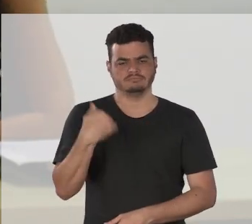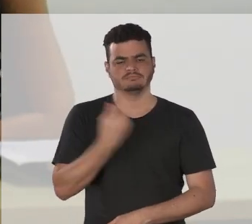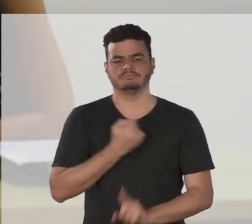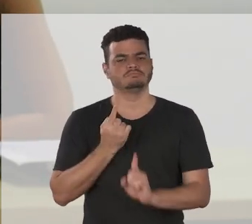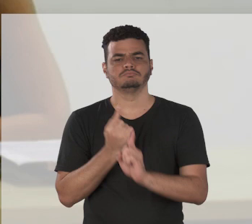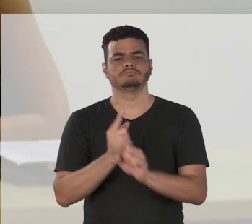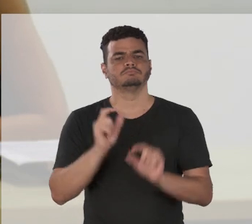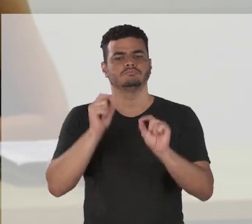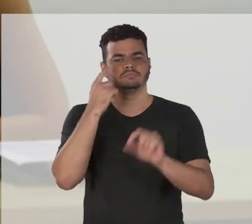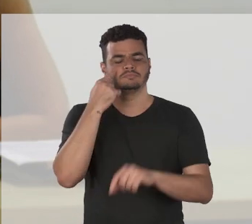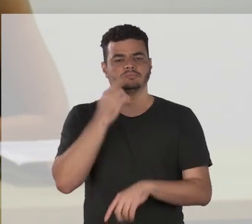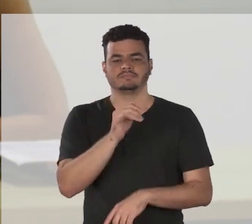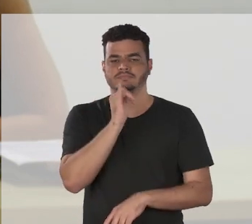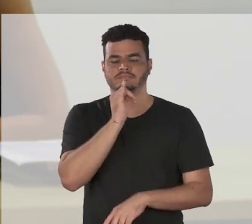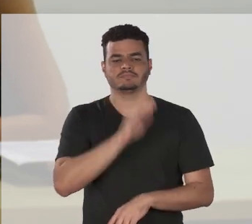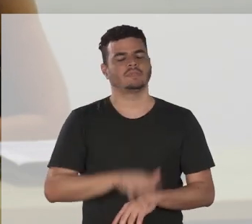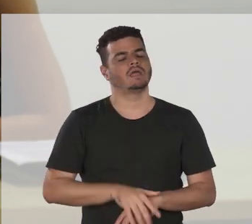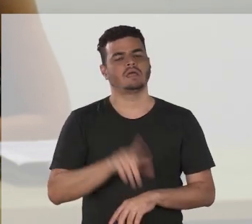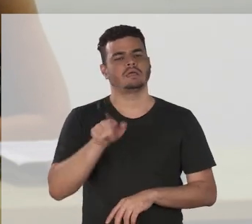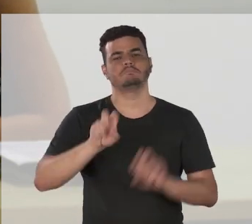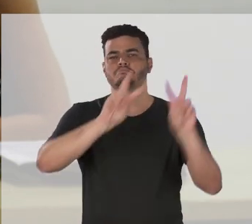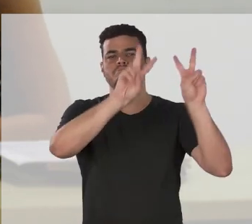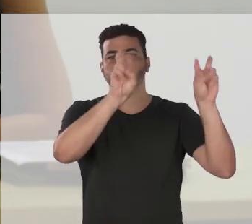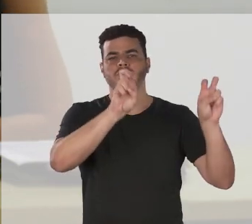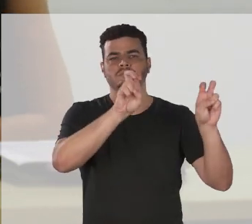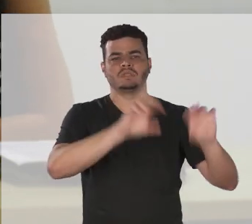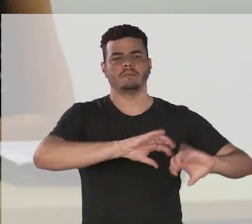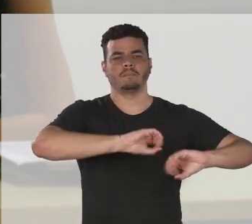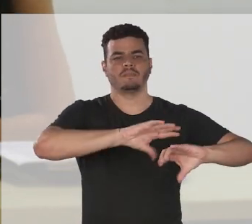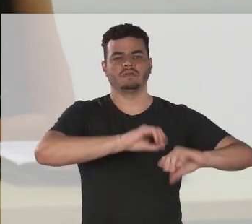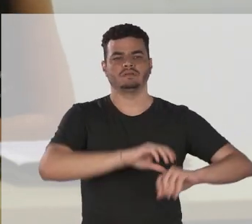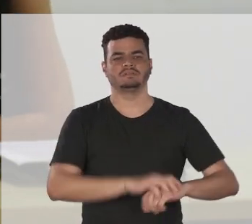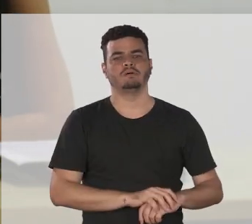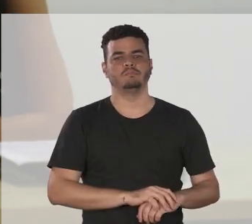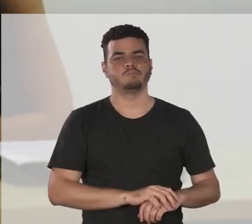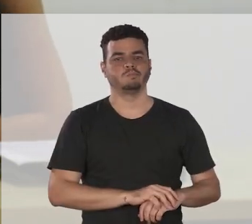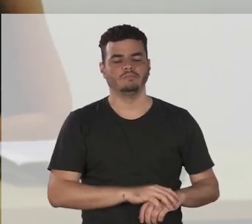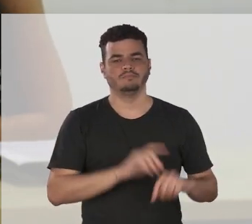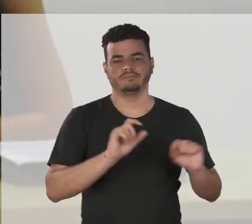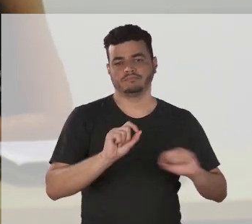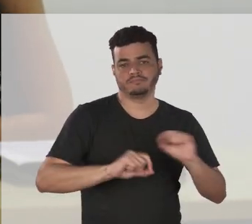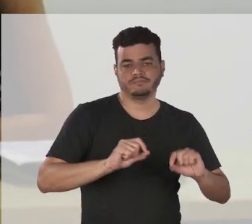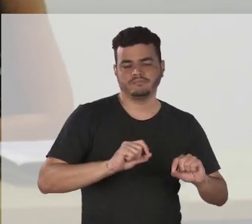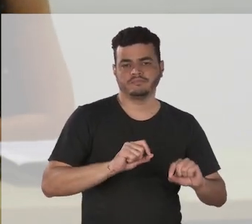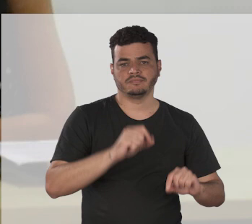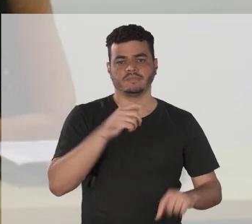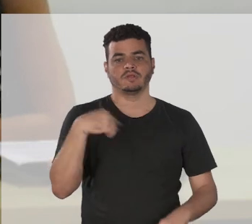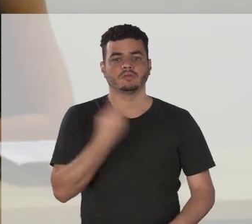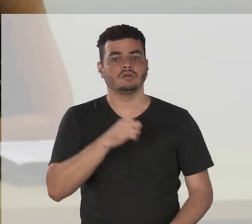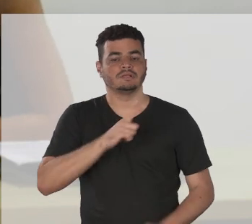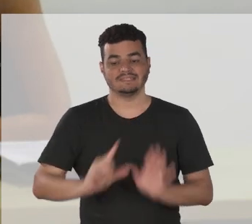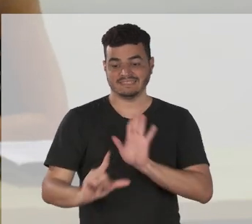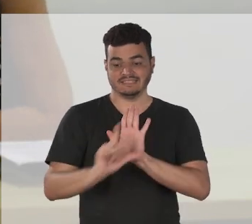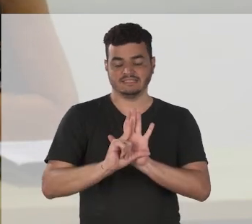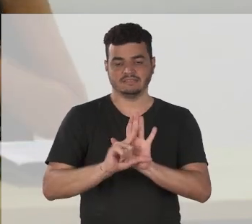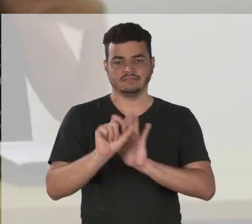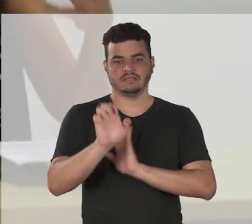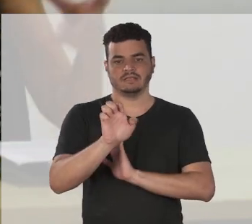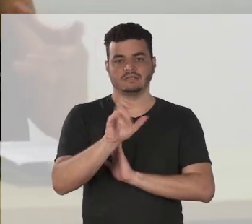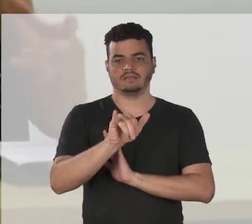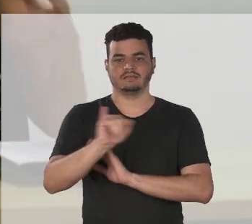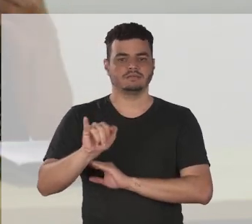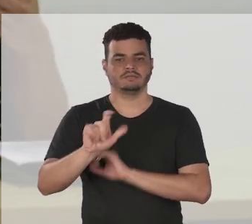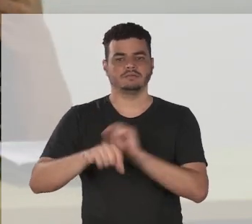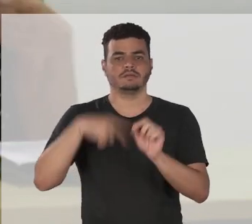exemplo, a temática da educação sexual integral. Nós temos uma lei que ela é SI, que,